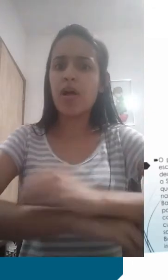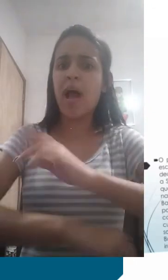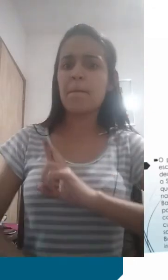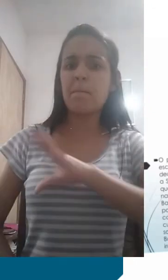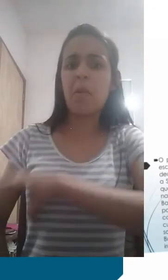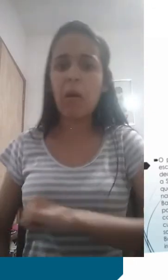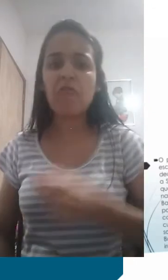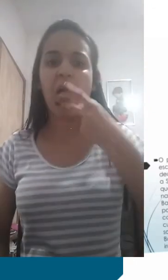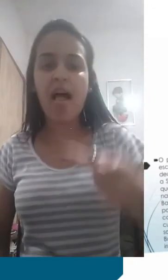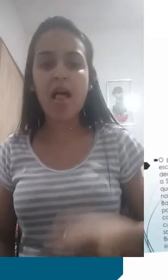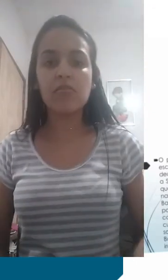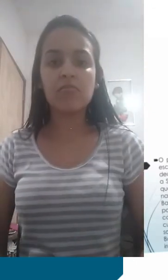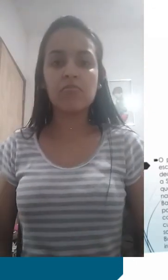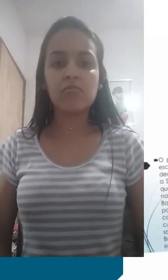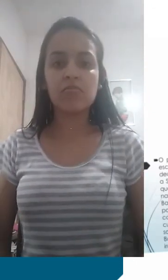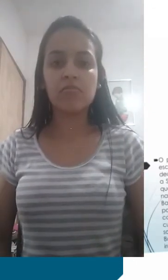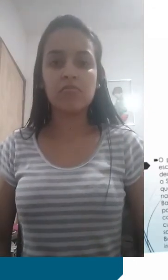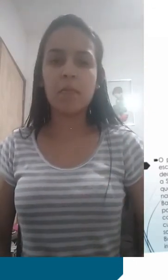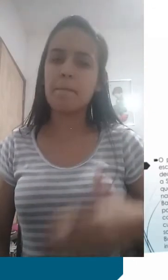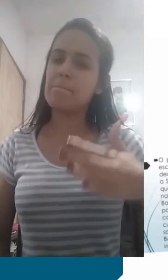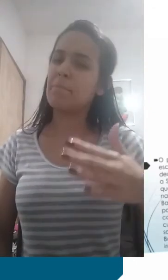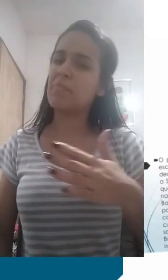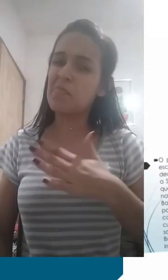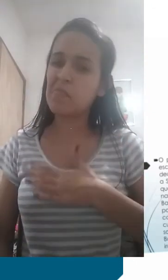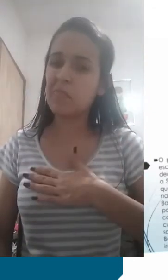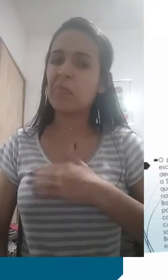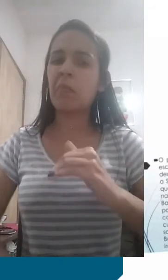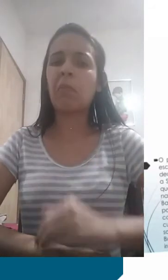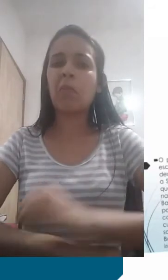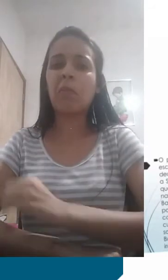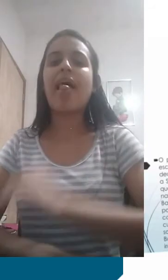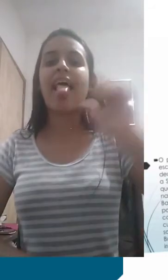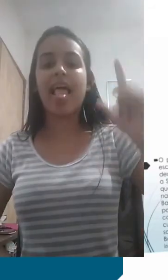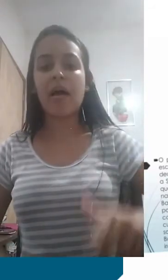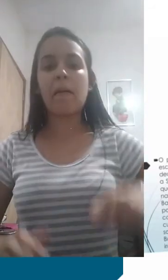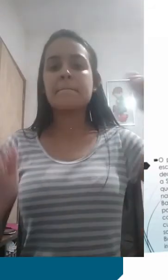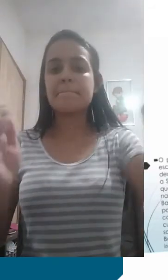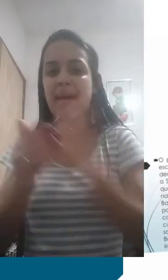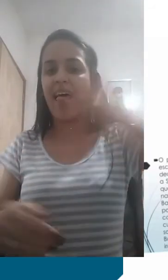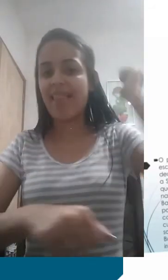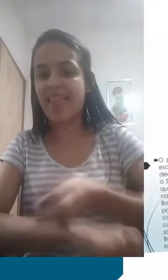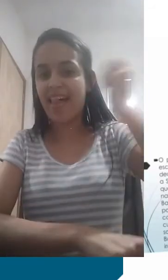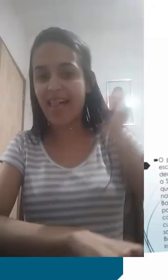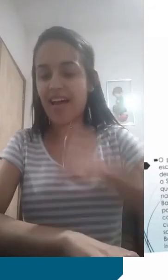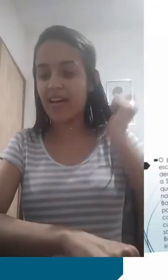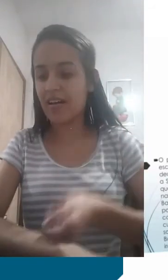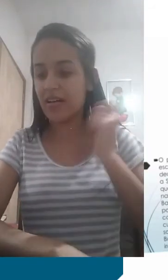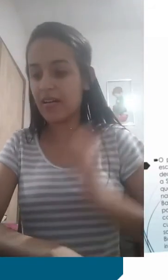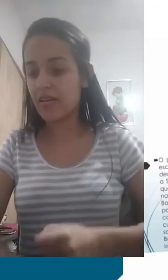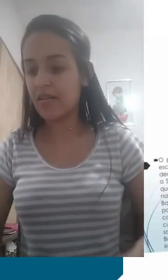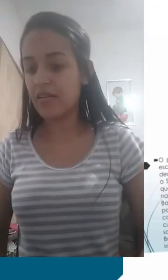diz: meu cancioneiro é bem martelado. Vede como primem com menos hiatos,